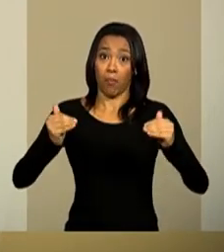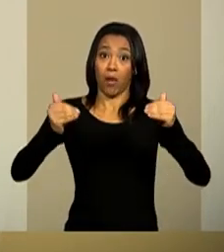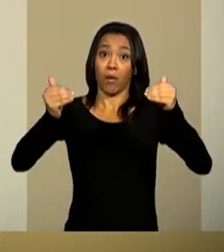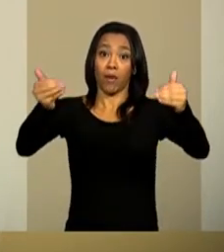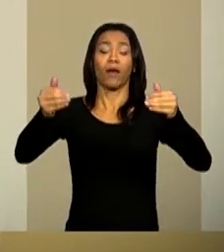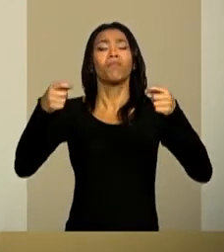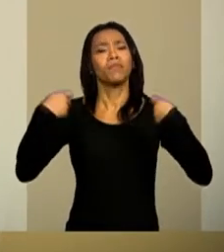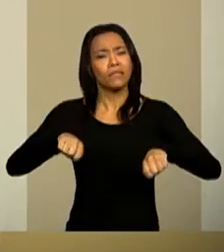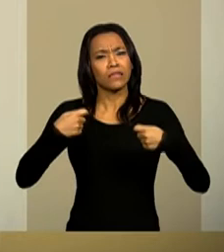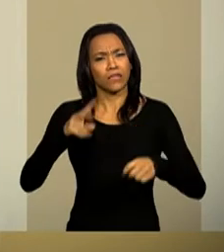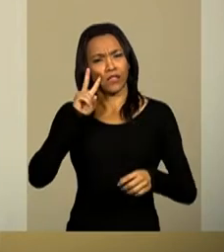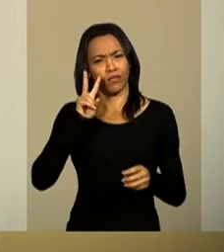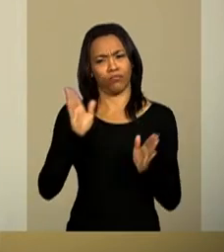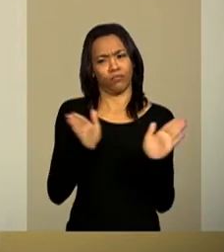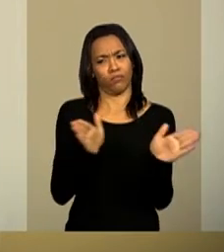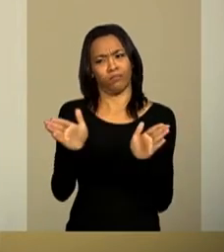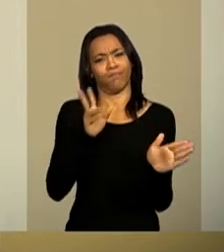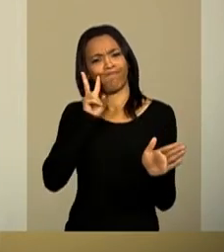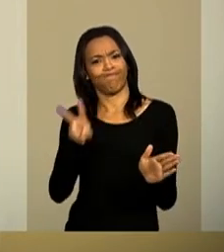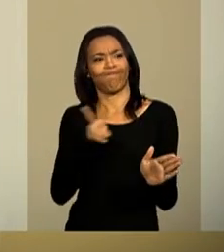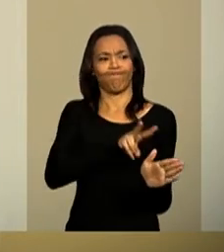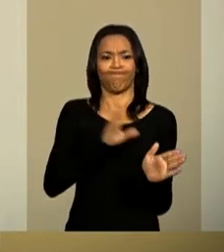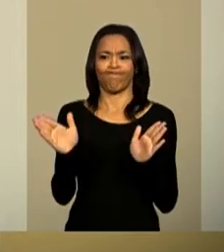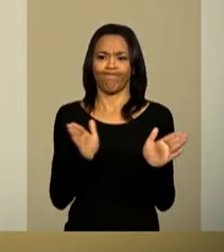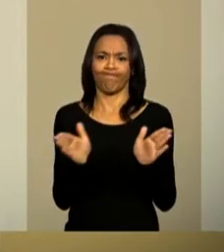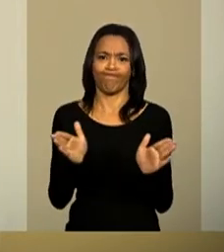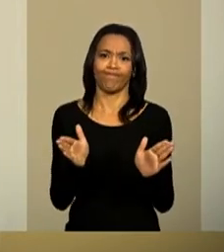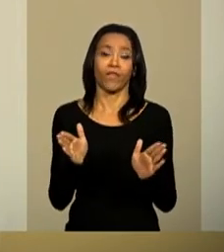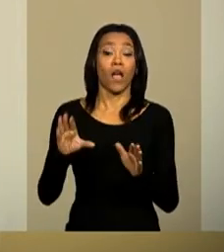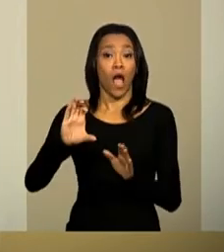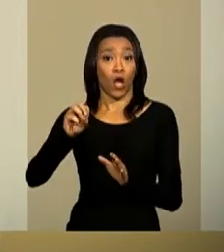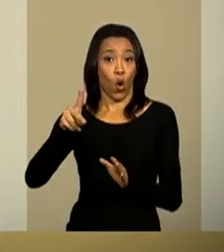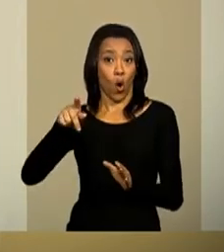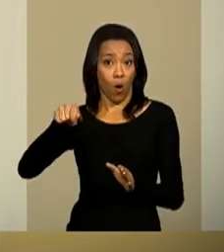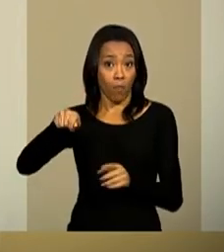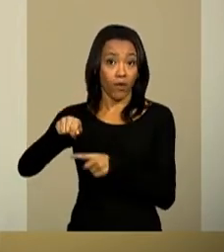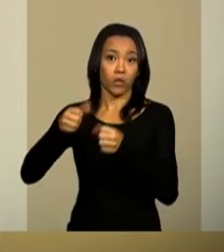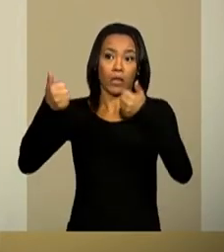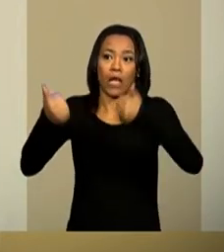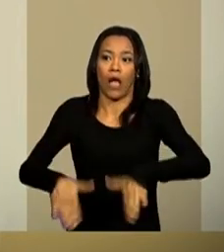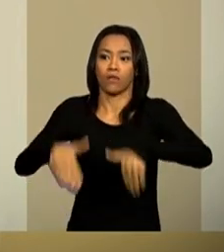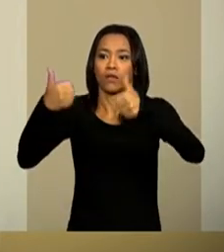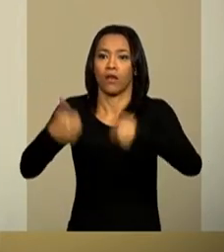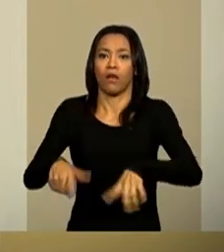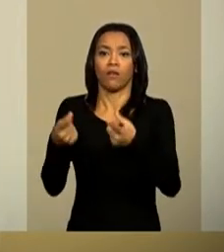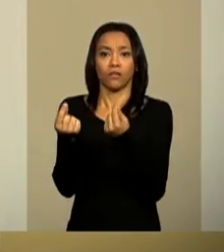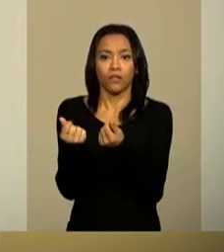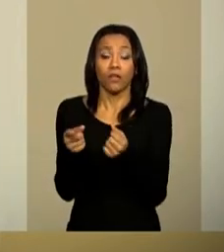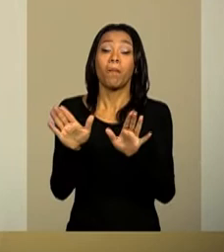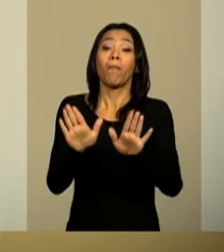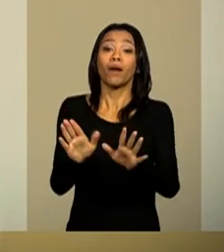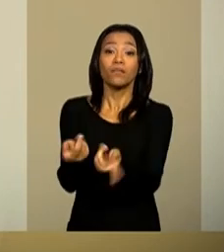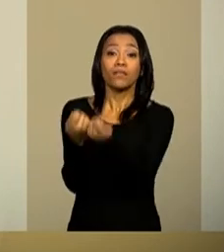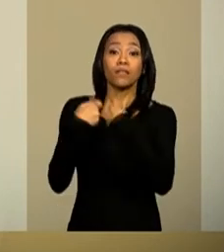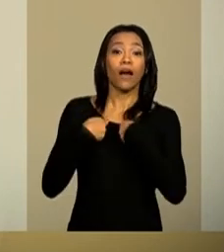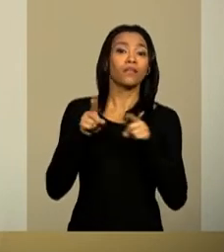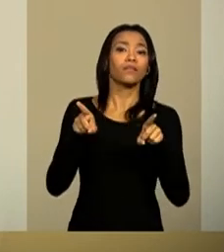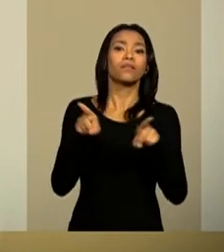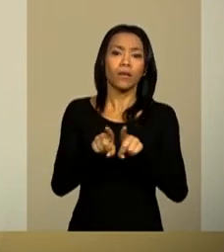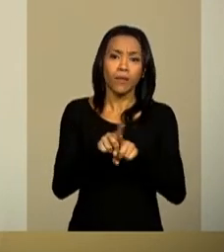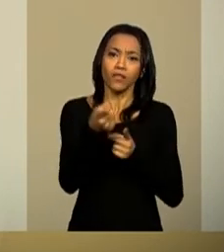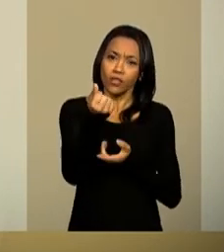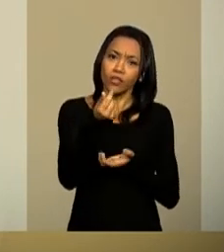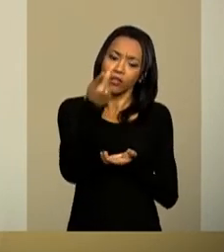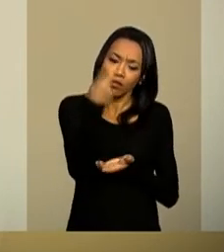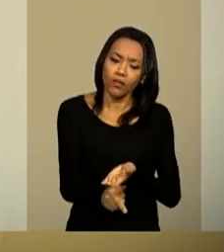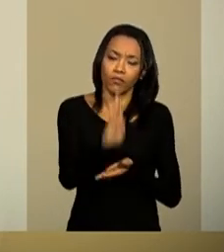preciso olhar os dois lados da moeda. A Copa não representa apenas gastos, ela traz também receitas para o